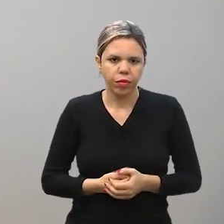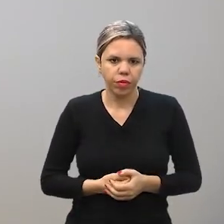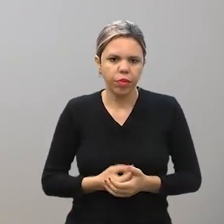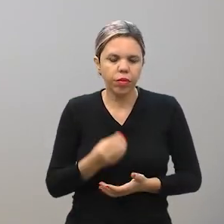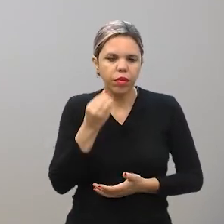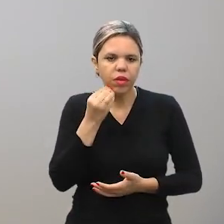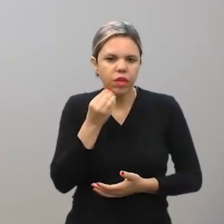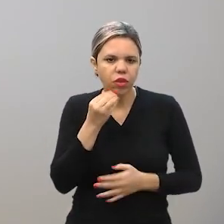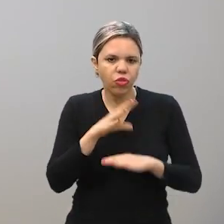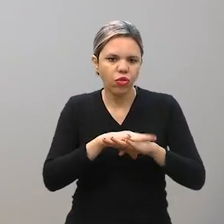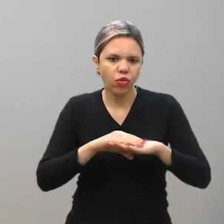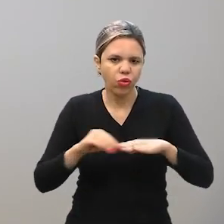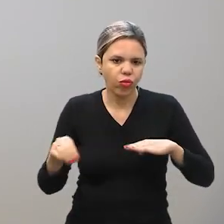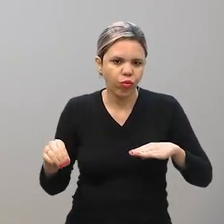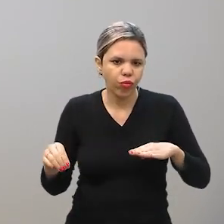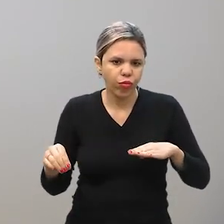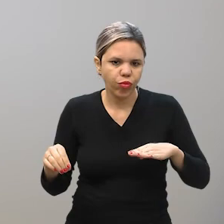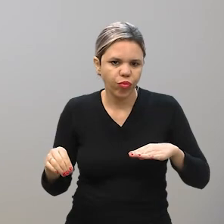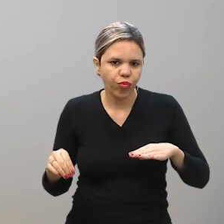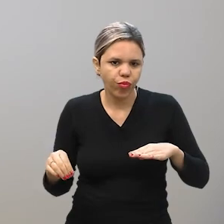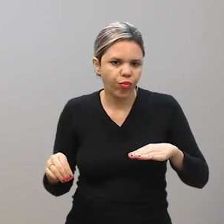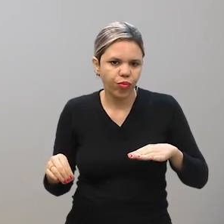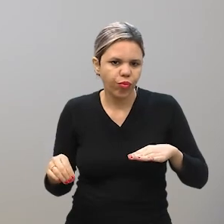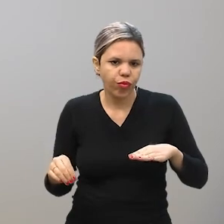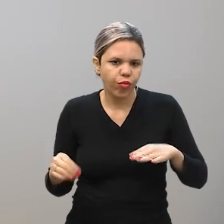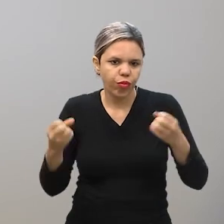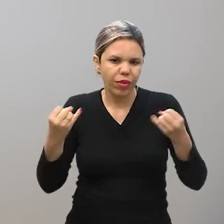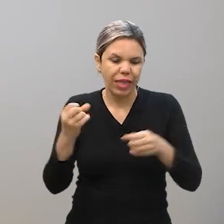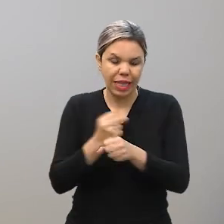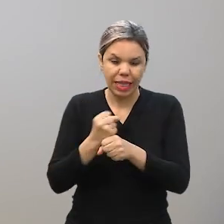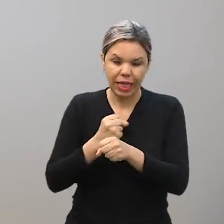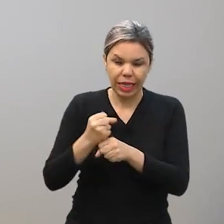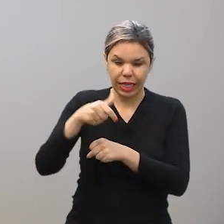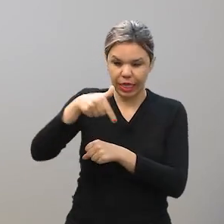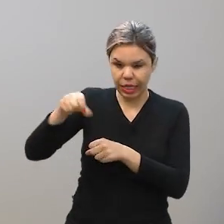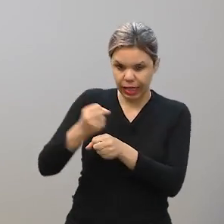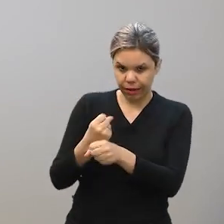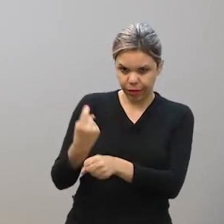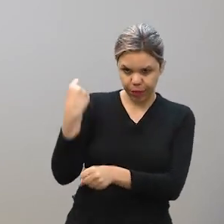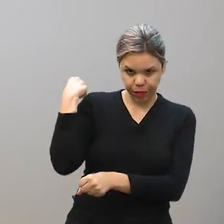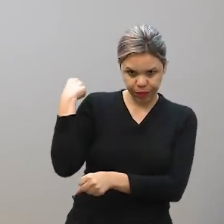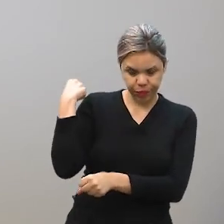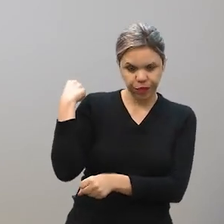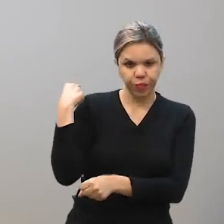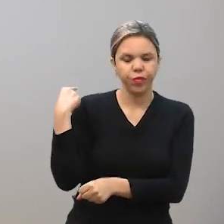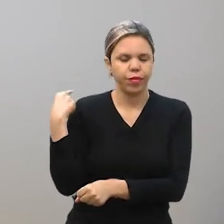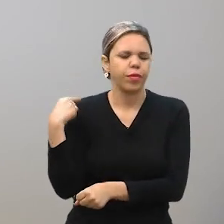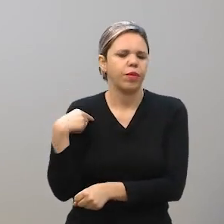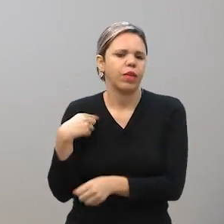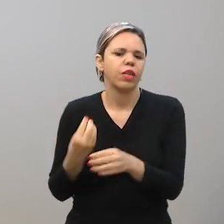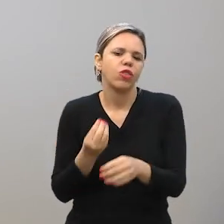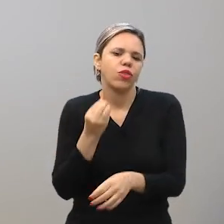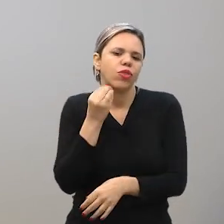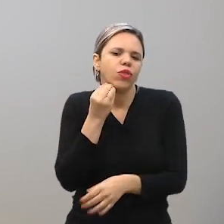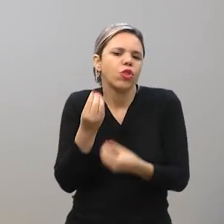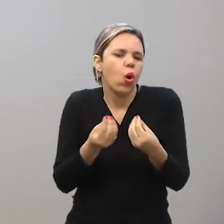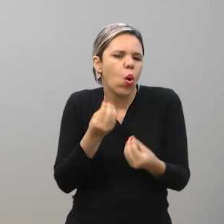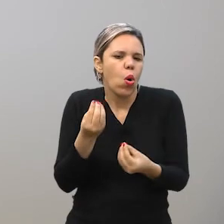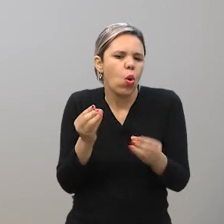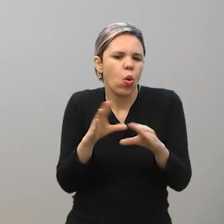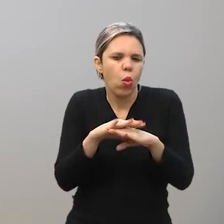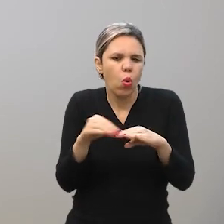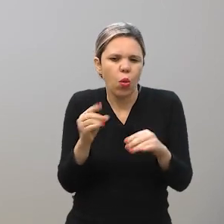de cura, isso eu estou falando, década de 70, as chances de cura eram abaixo